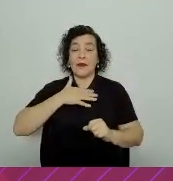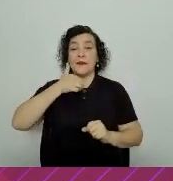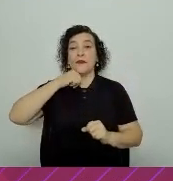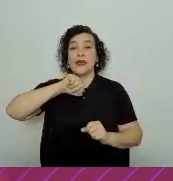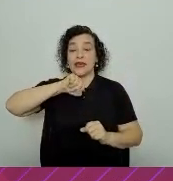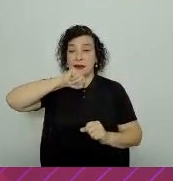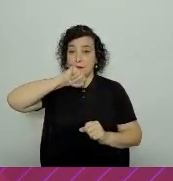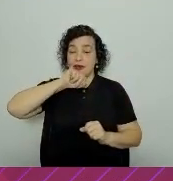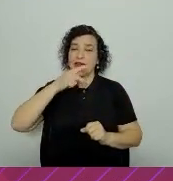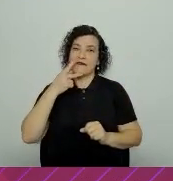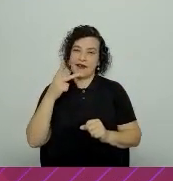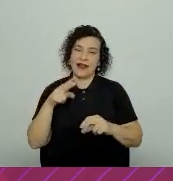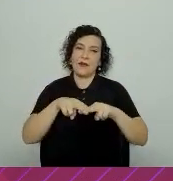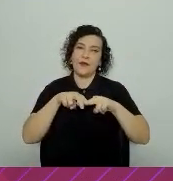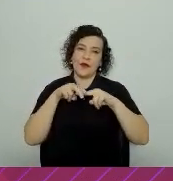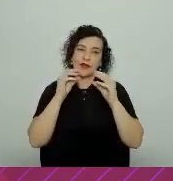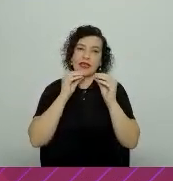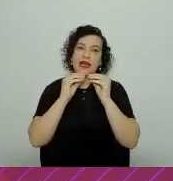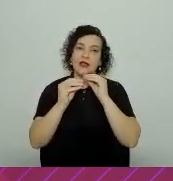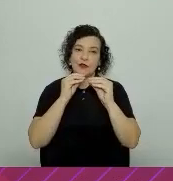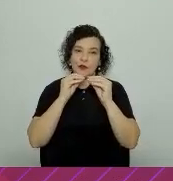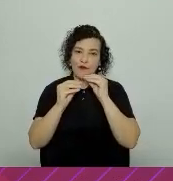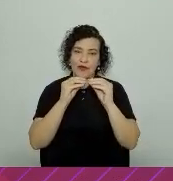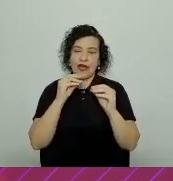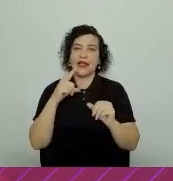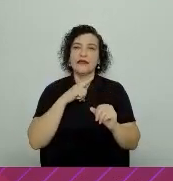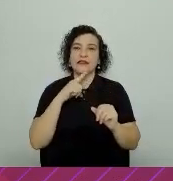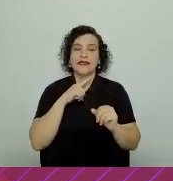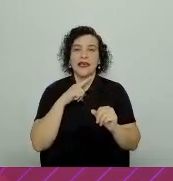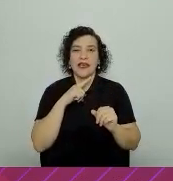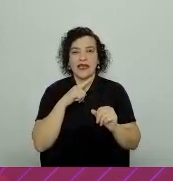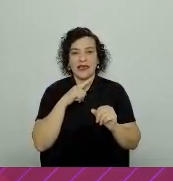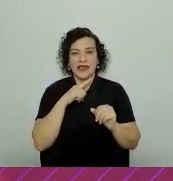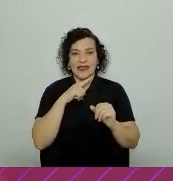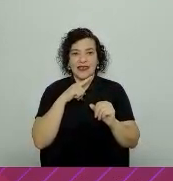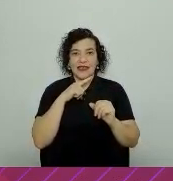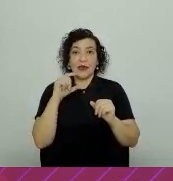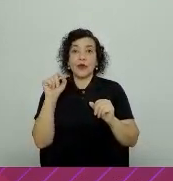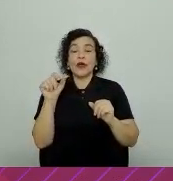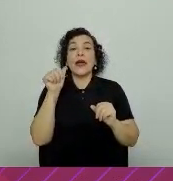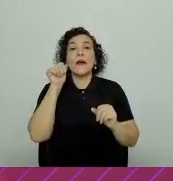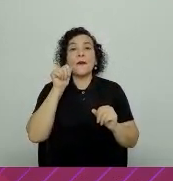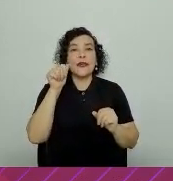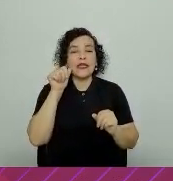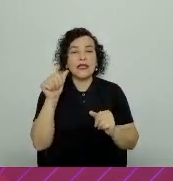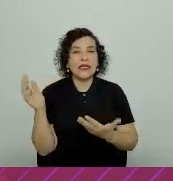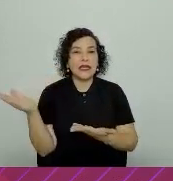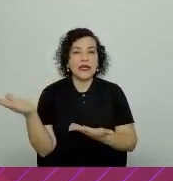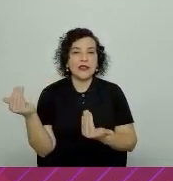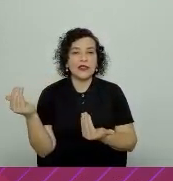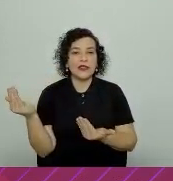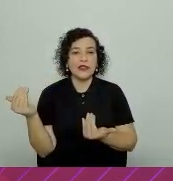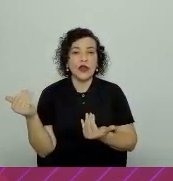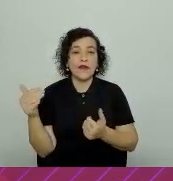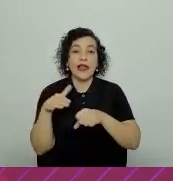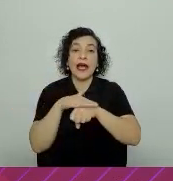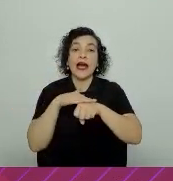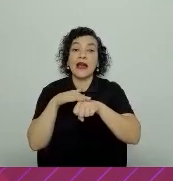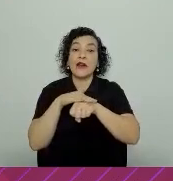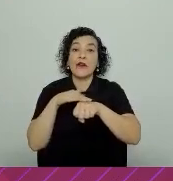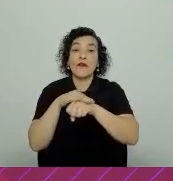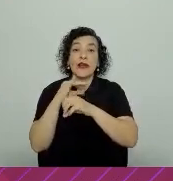é muito conto da novela que tem a novela lá que tem uma menininha jovem que ela conversa na internet